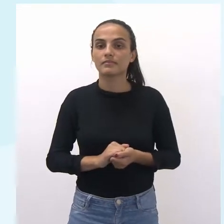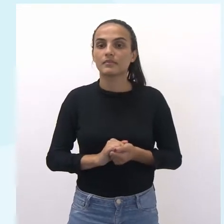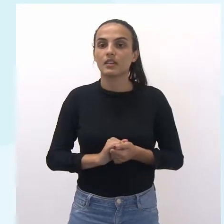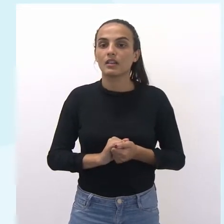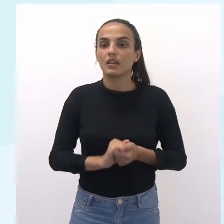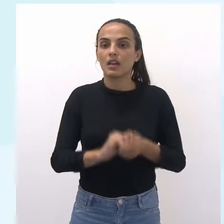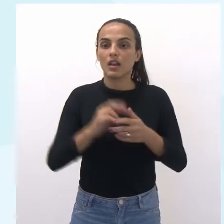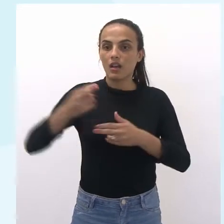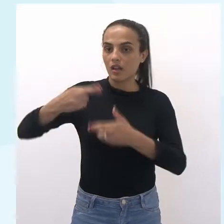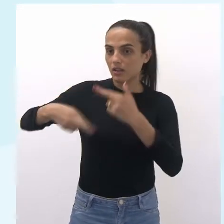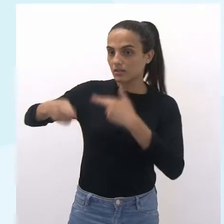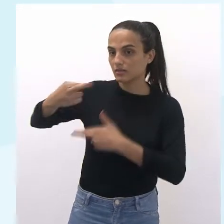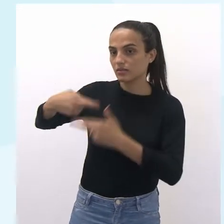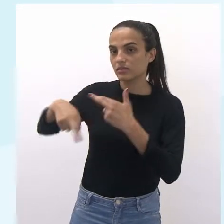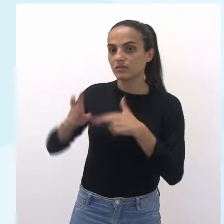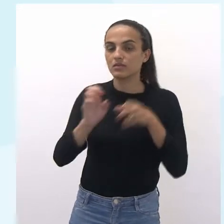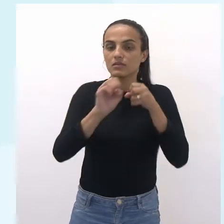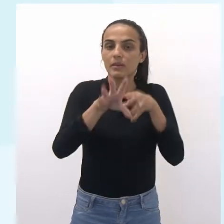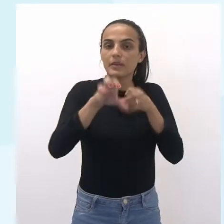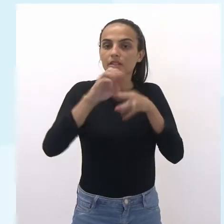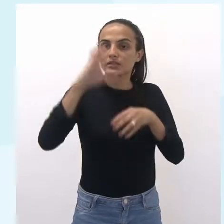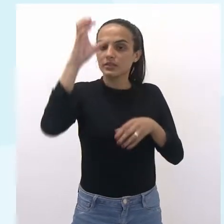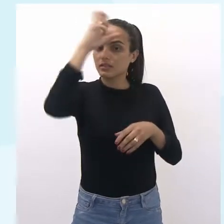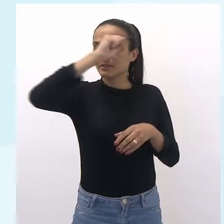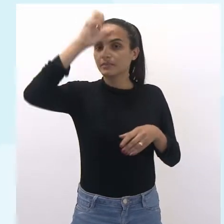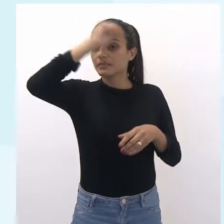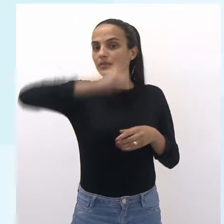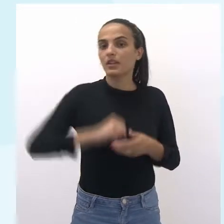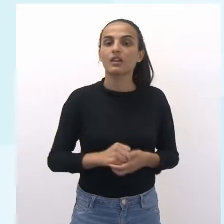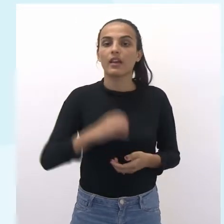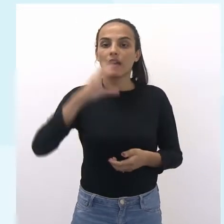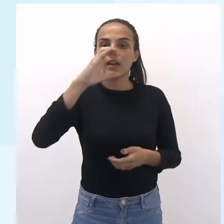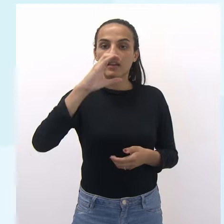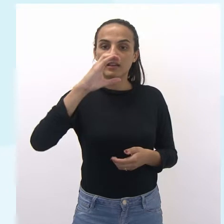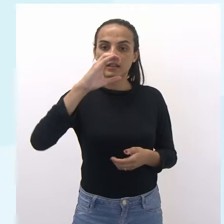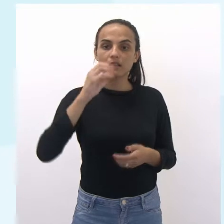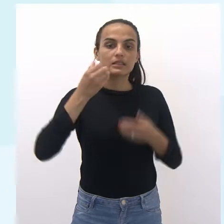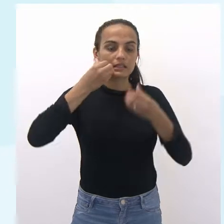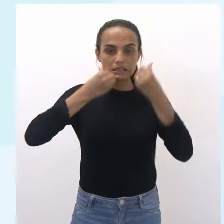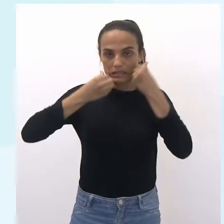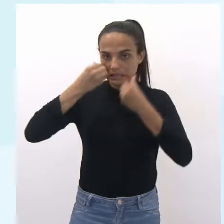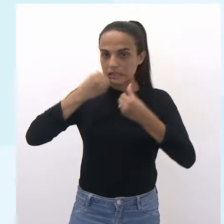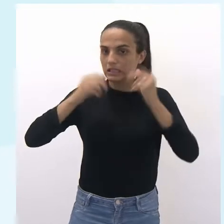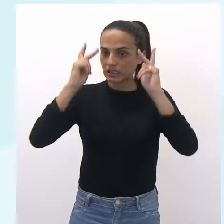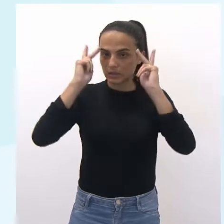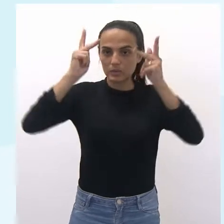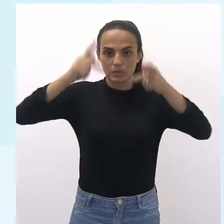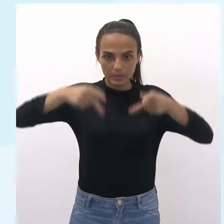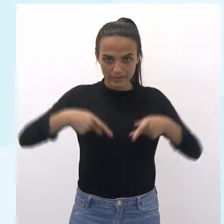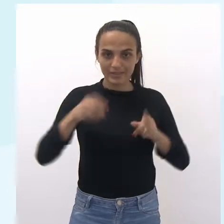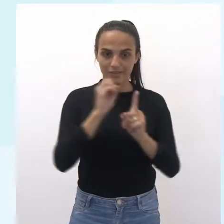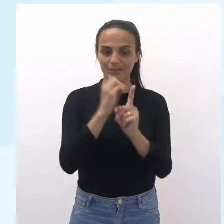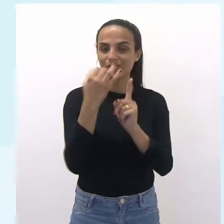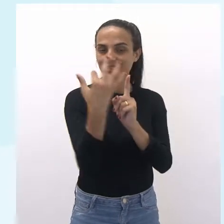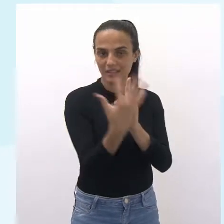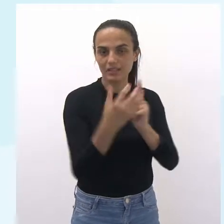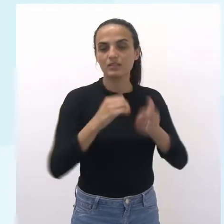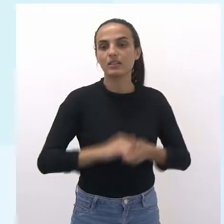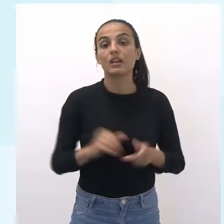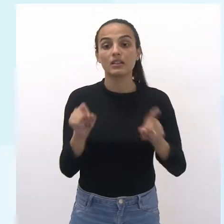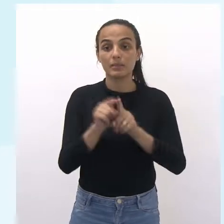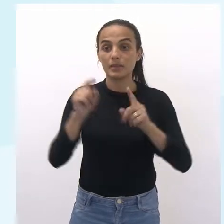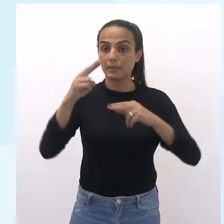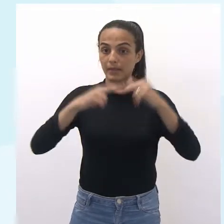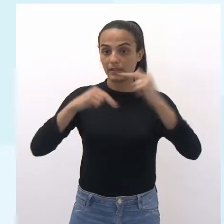Recurso relacionado ao ensino e à aprendizagem em ciências humanas e sociais aplicadas. Material